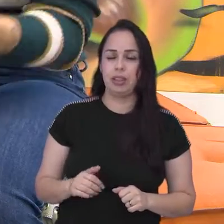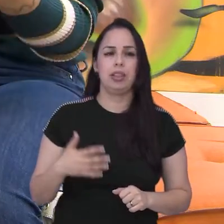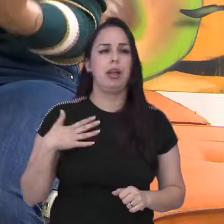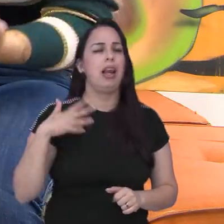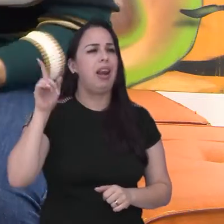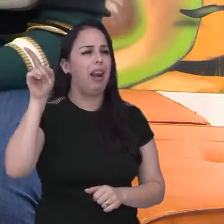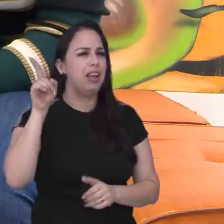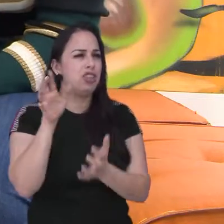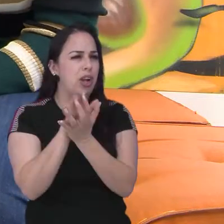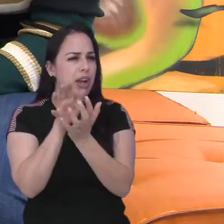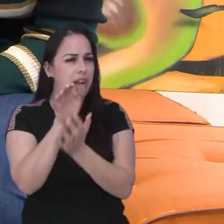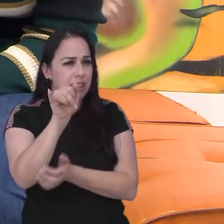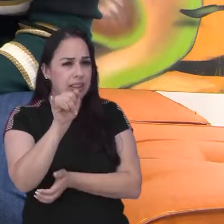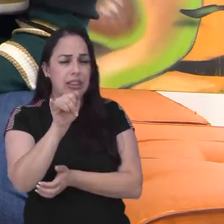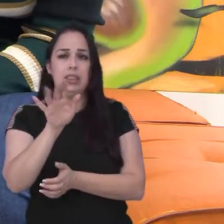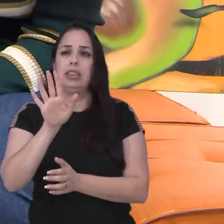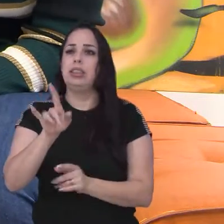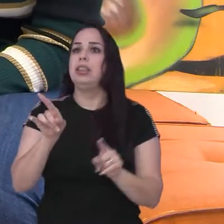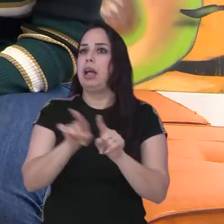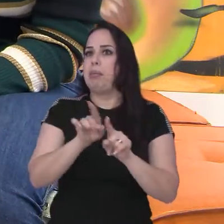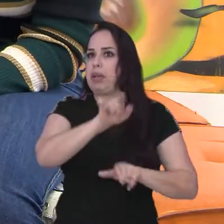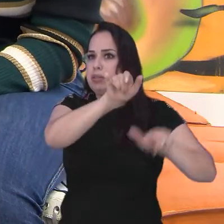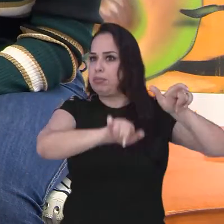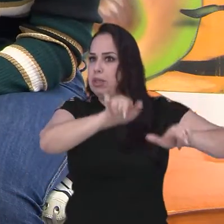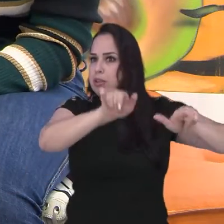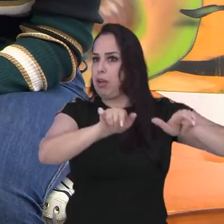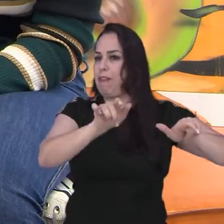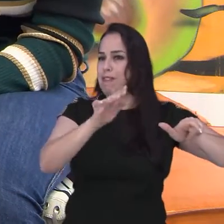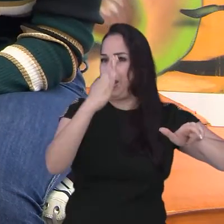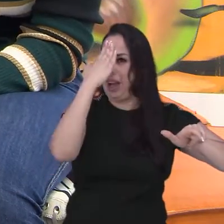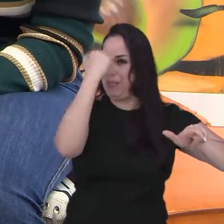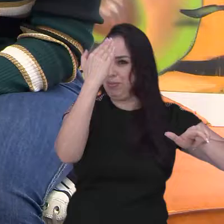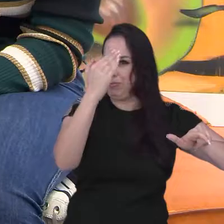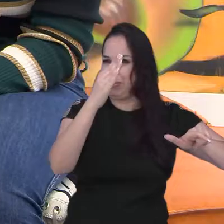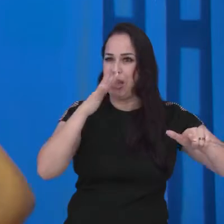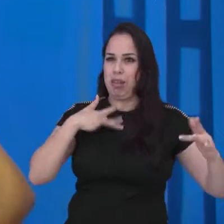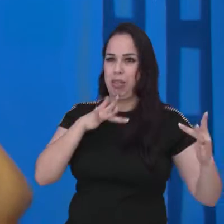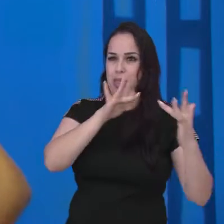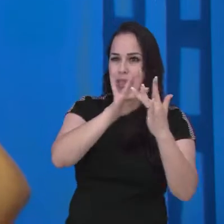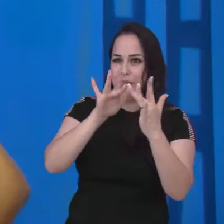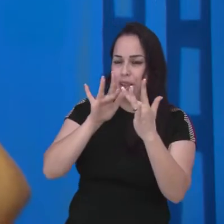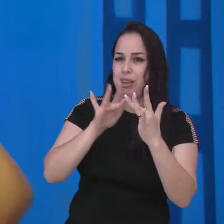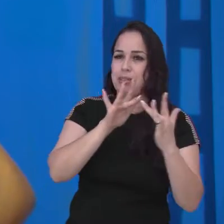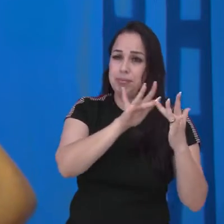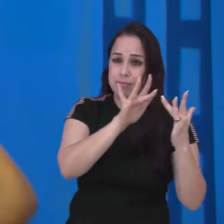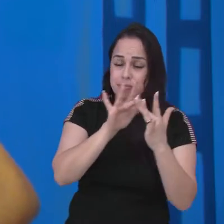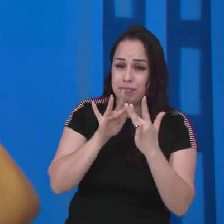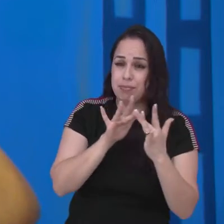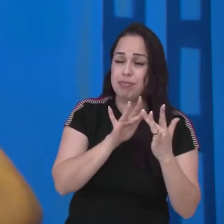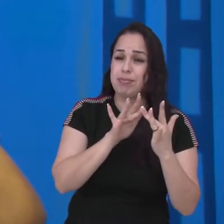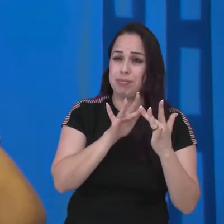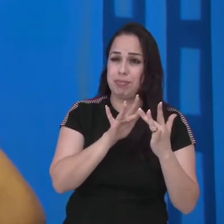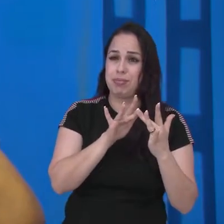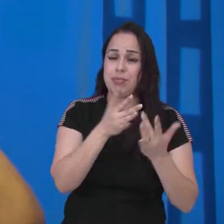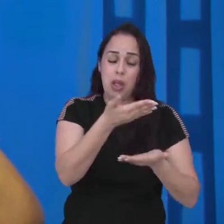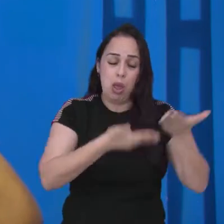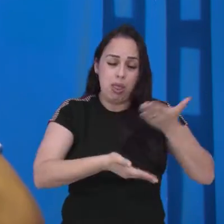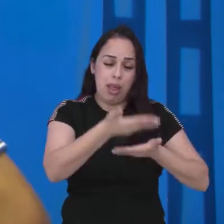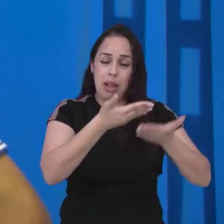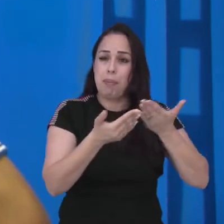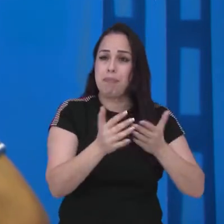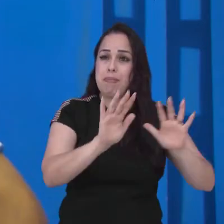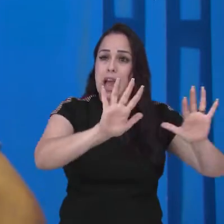Isso rolava lá em Jacareí? E tive contato com algumas personalidades, pra você ter uma ideia, personalidades e pessoas, né? Que